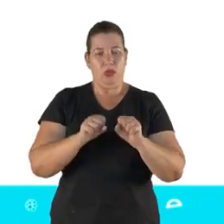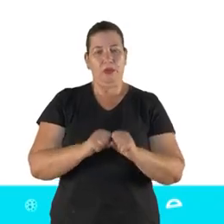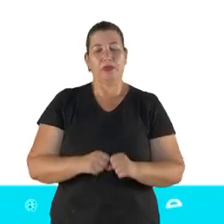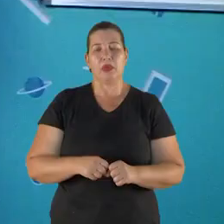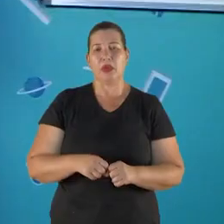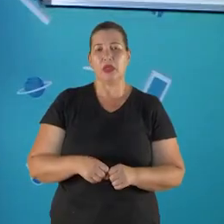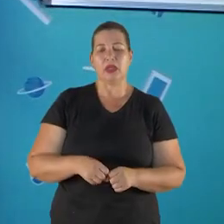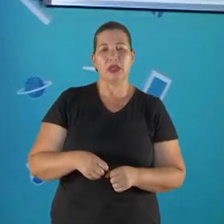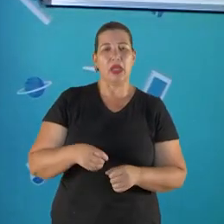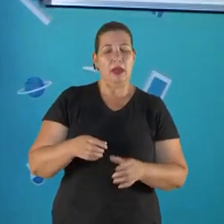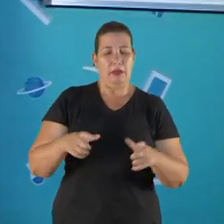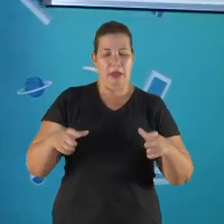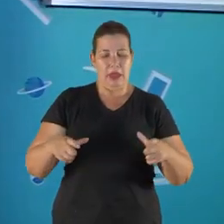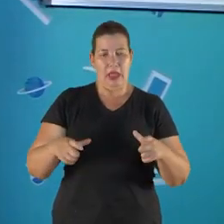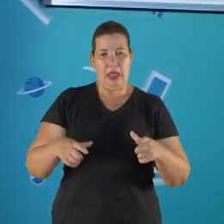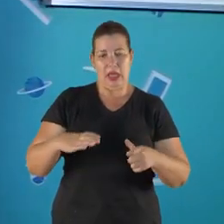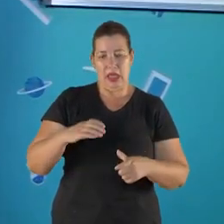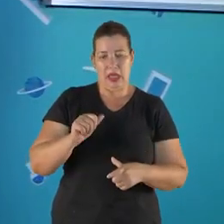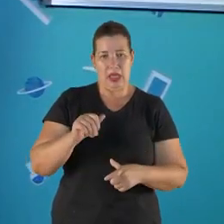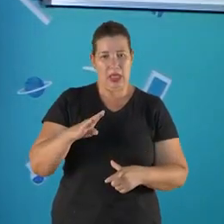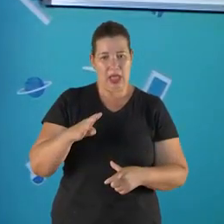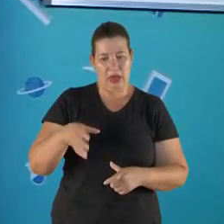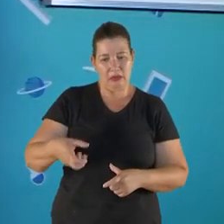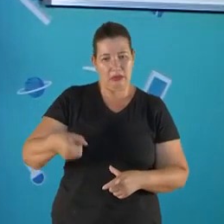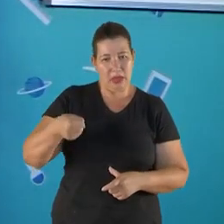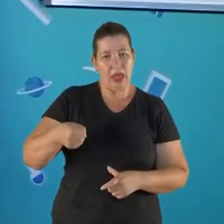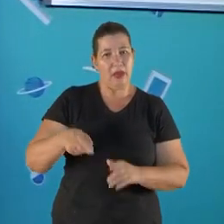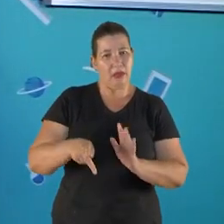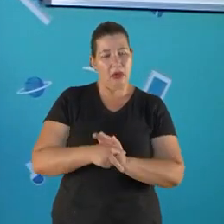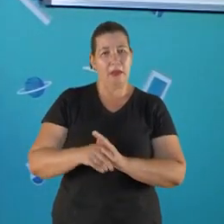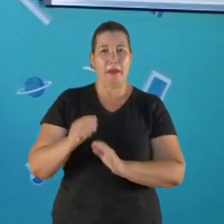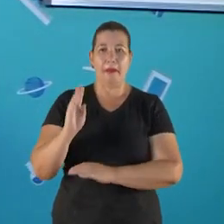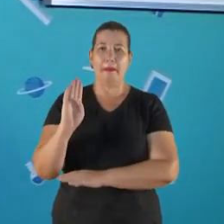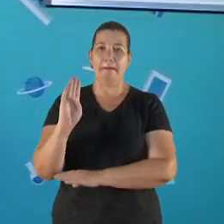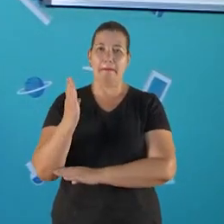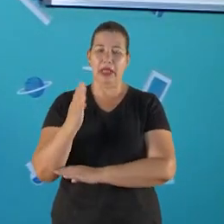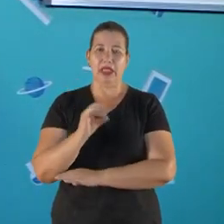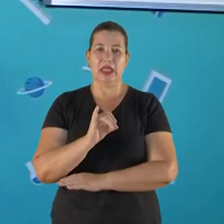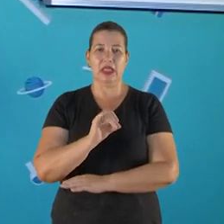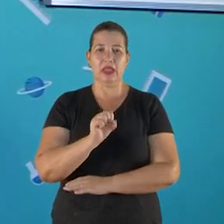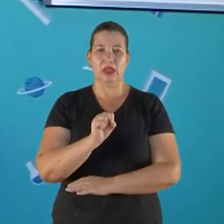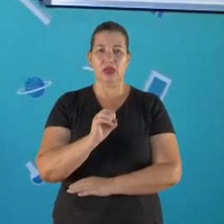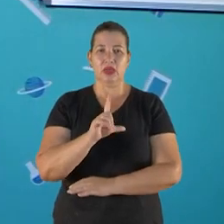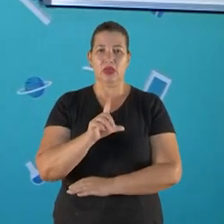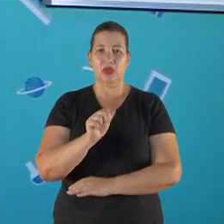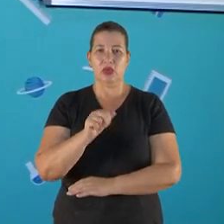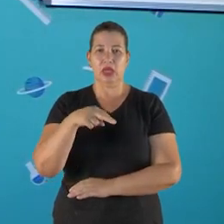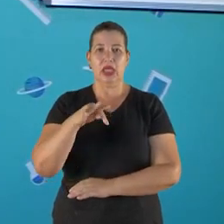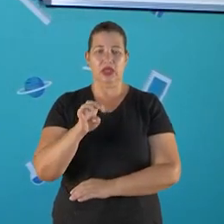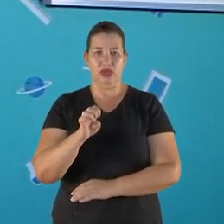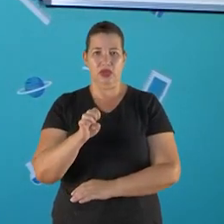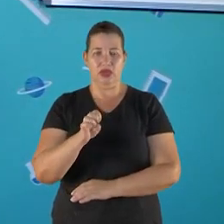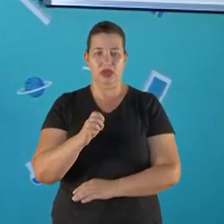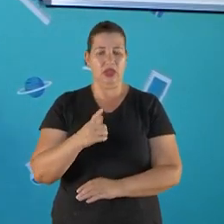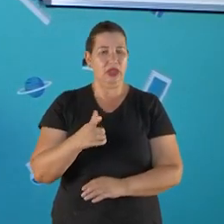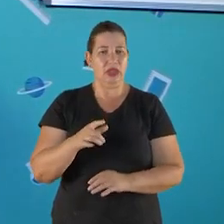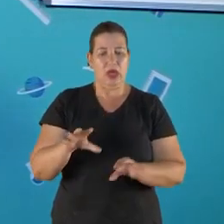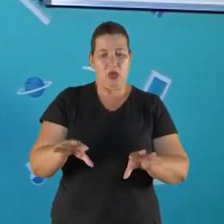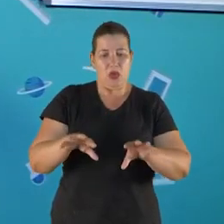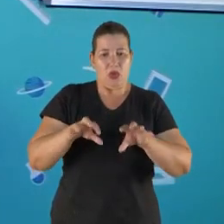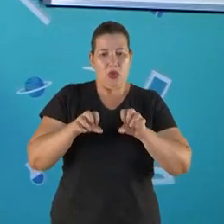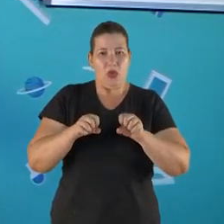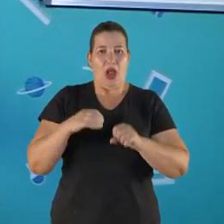fogão. Já o cabo da mesma panela é feito de madeira, que é um bom isolante térmico e não